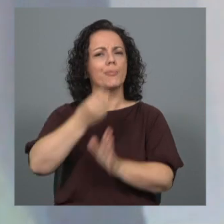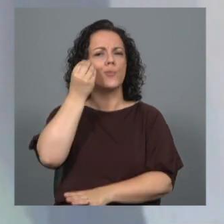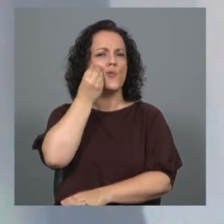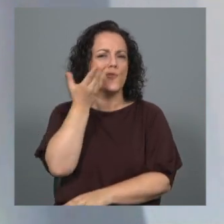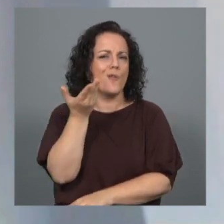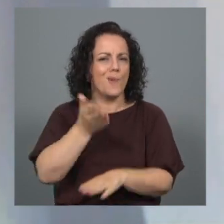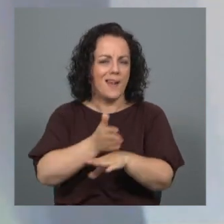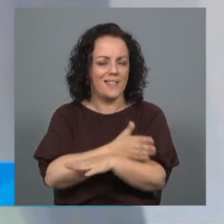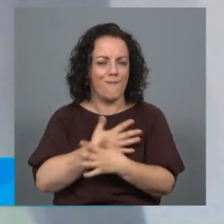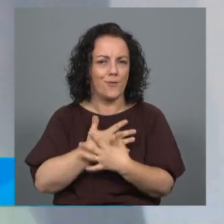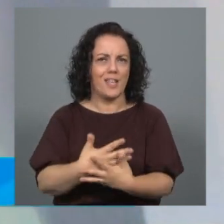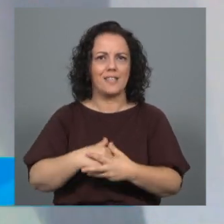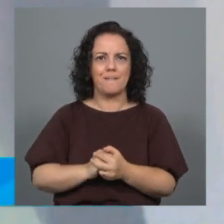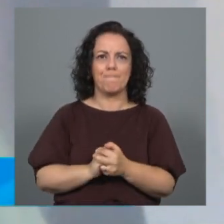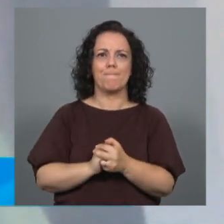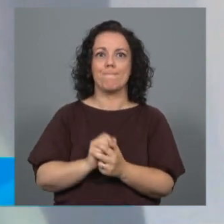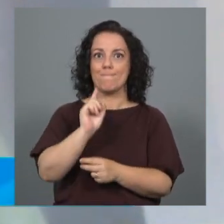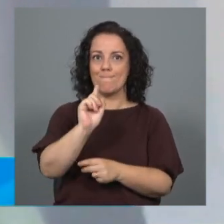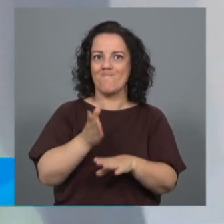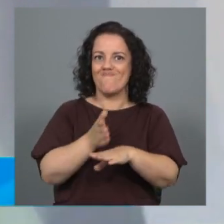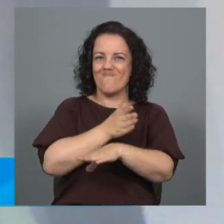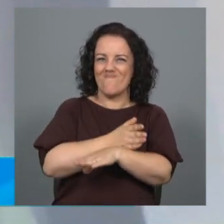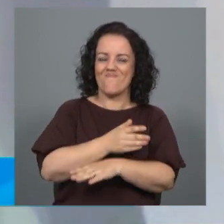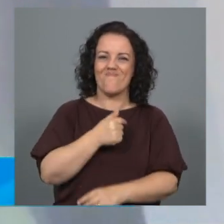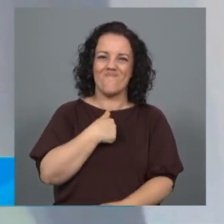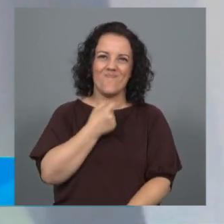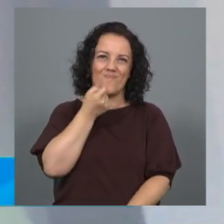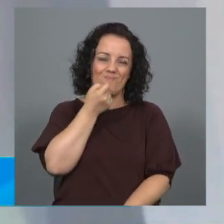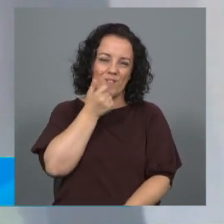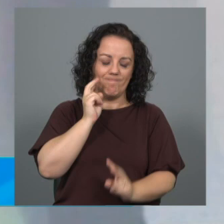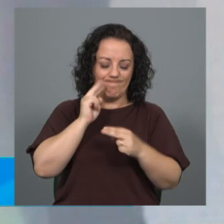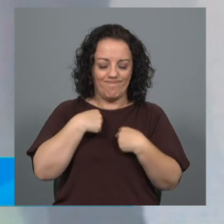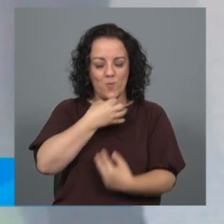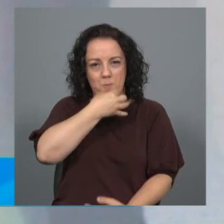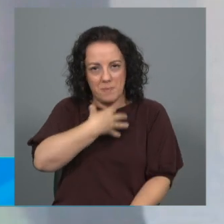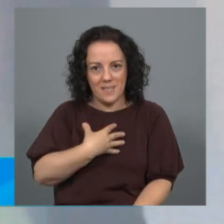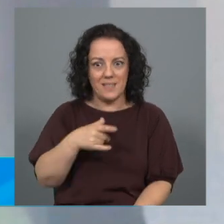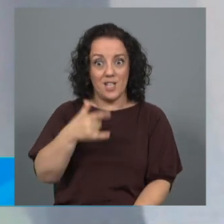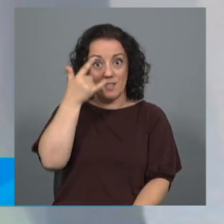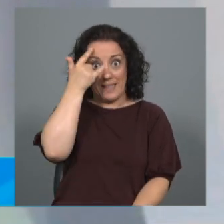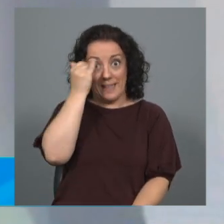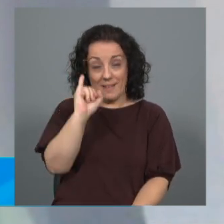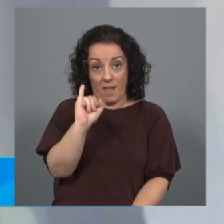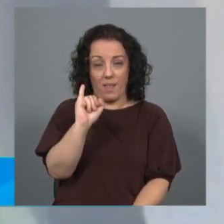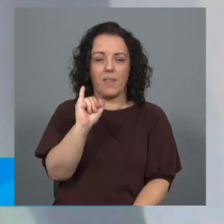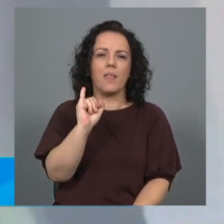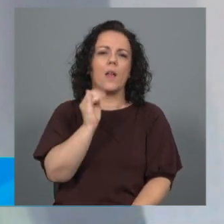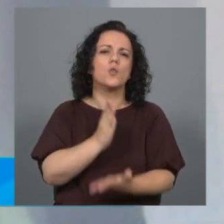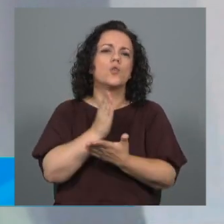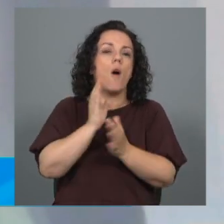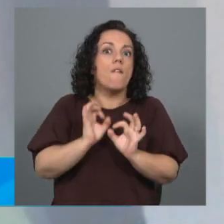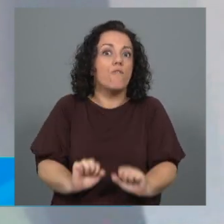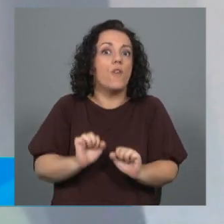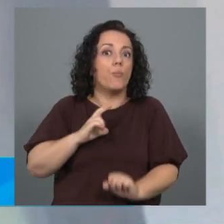Olha, antes de mais, deixe-me, se calhar, ser um pouco humilde e reconhecer que a ideia não tem uma origem propriamente portuguesa.